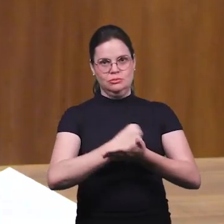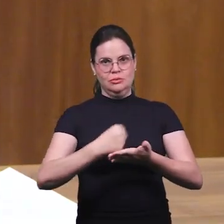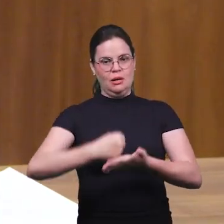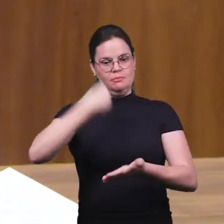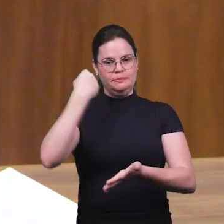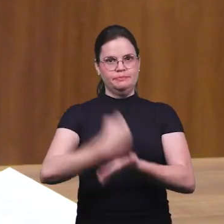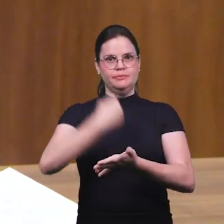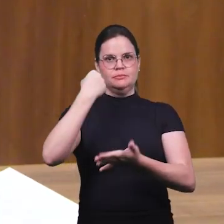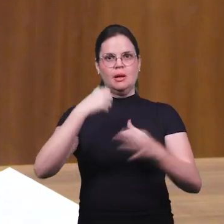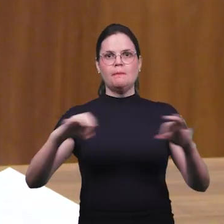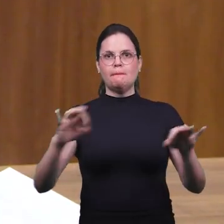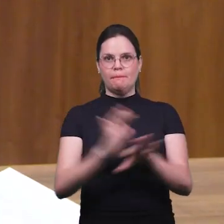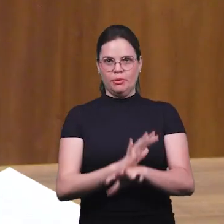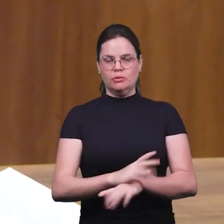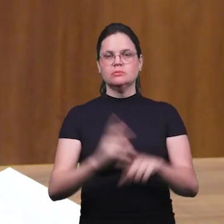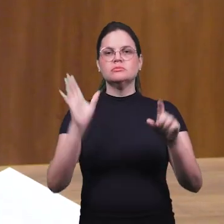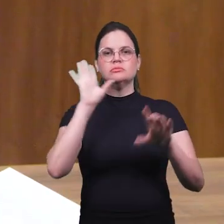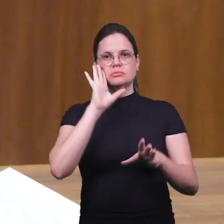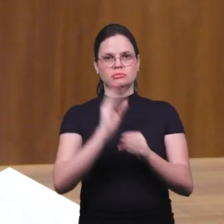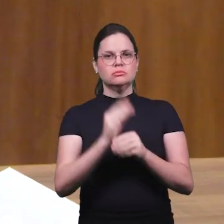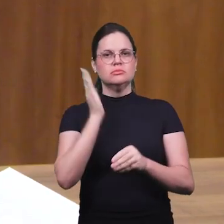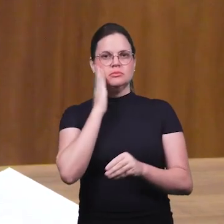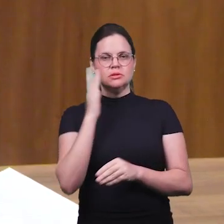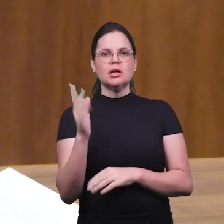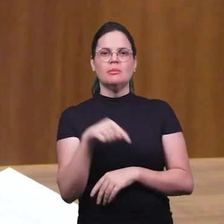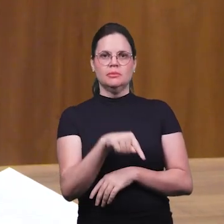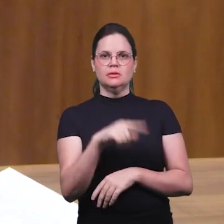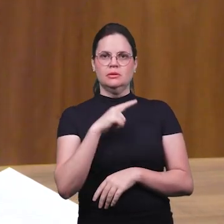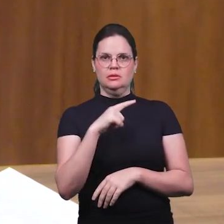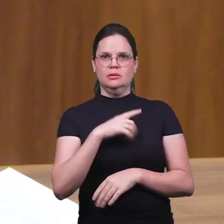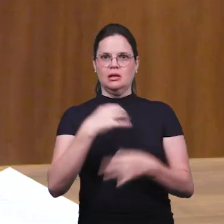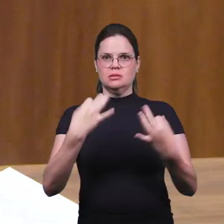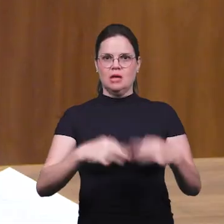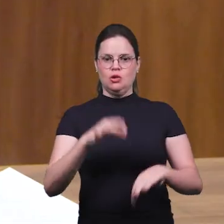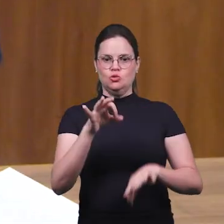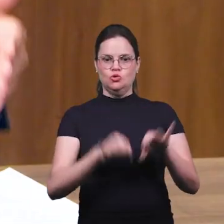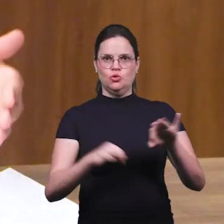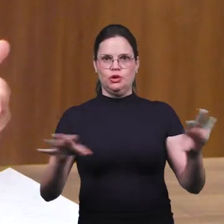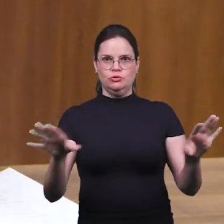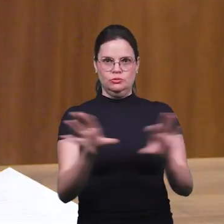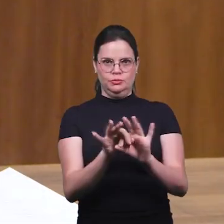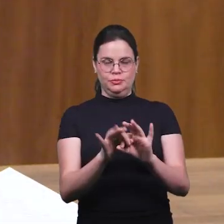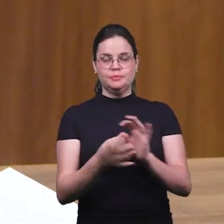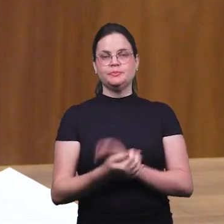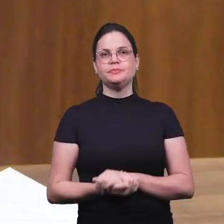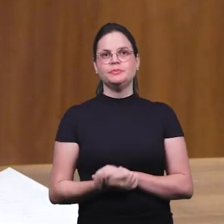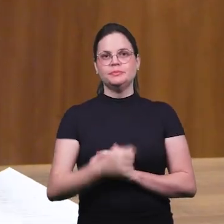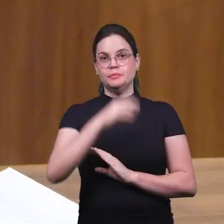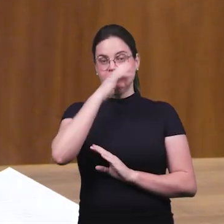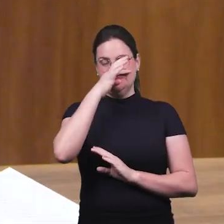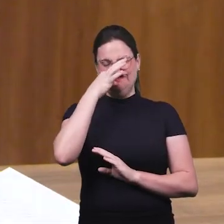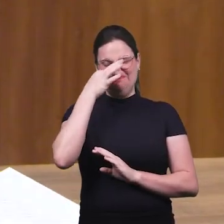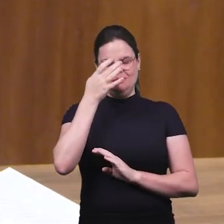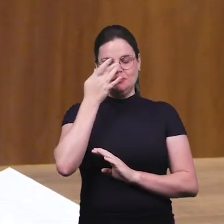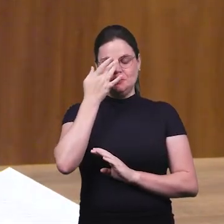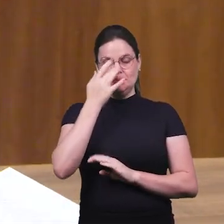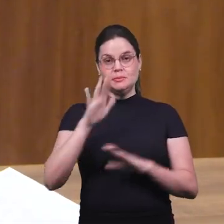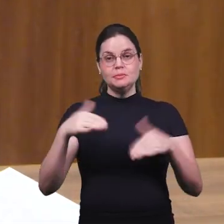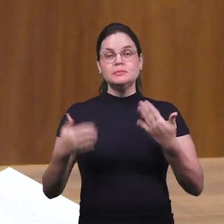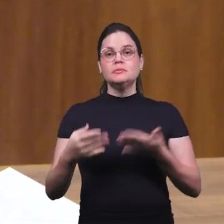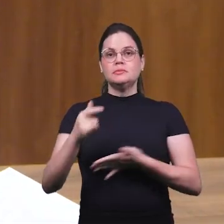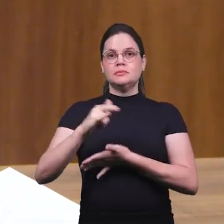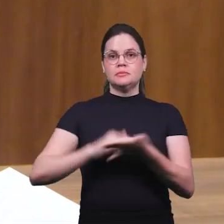jurídica, a validade legal, né? Então, normalmente, uma vez que o testamento foi elaborado, formalizado, registrado, a